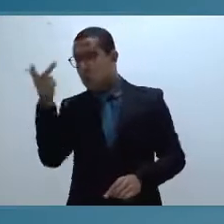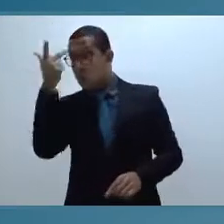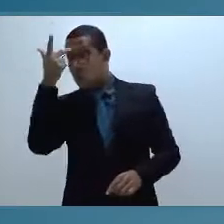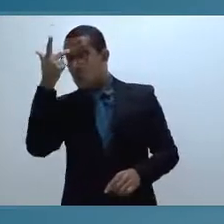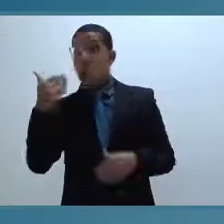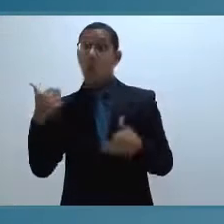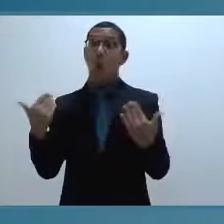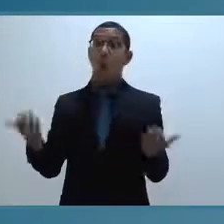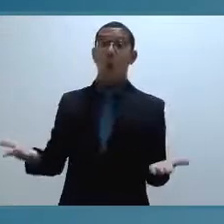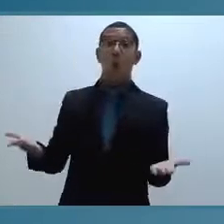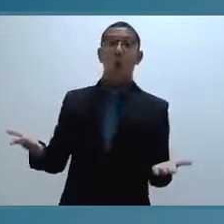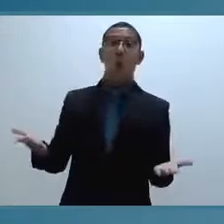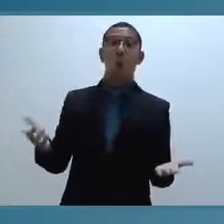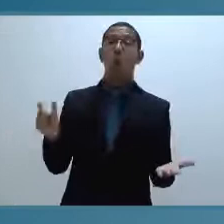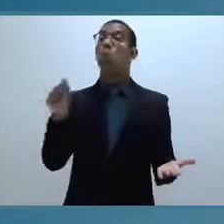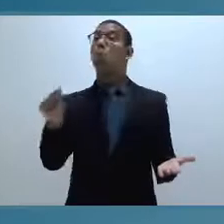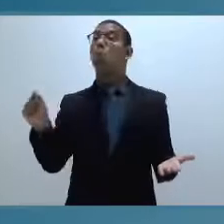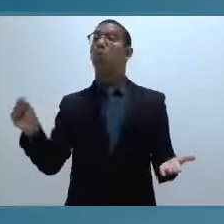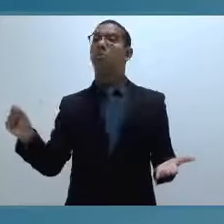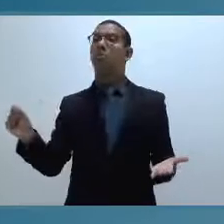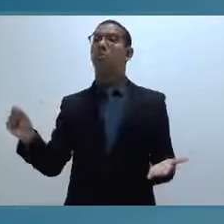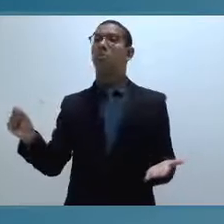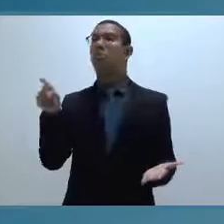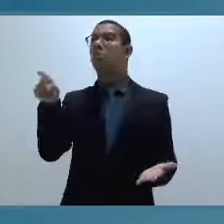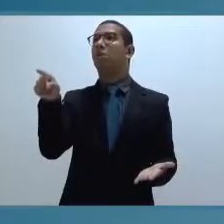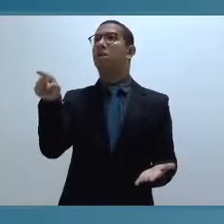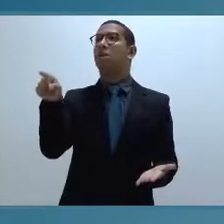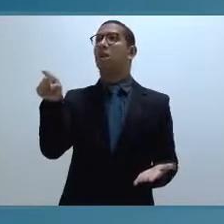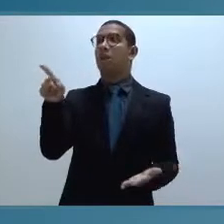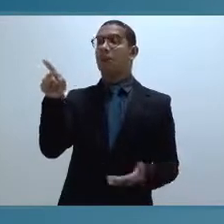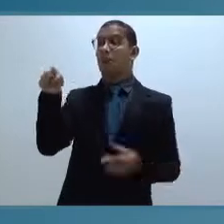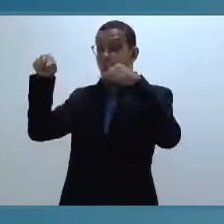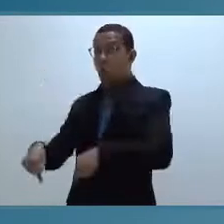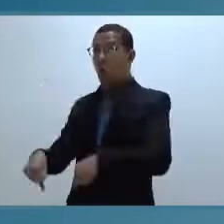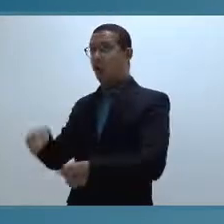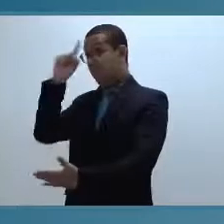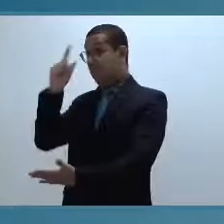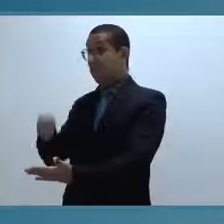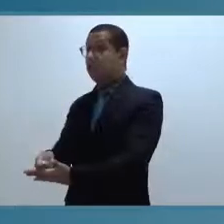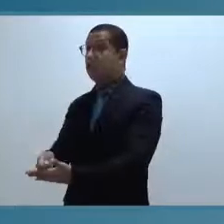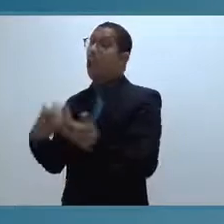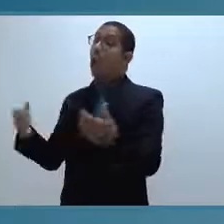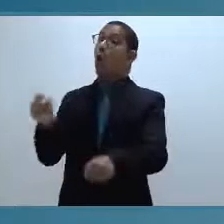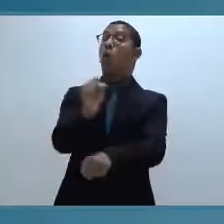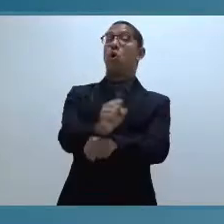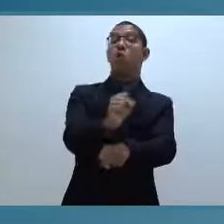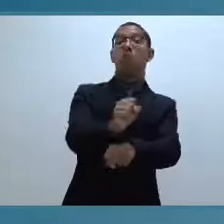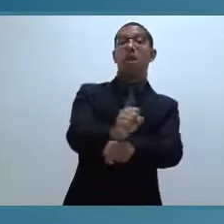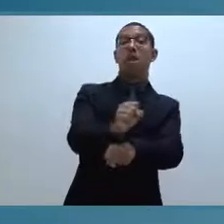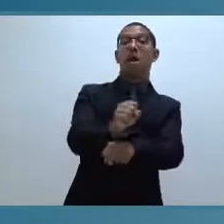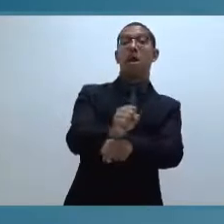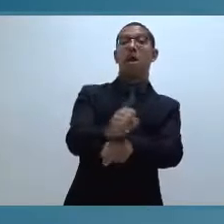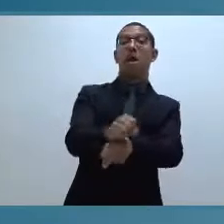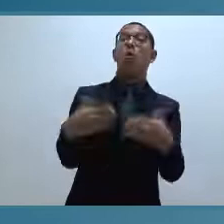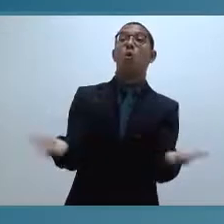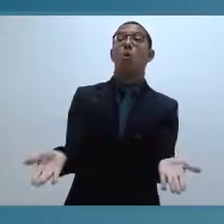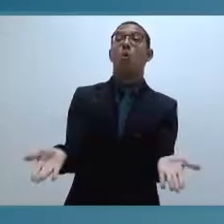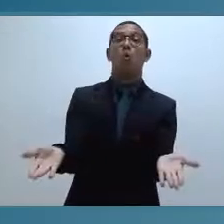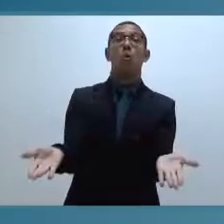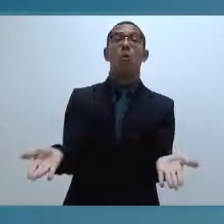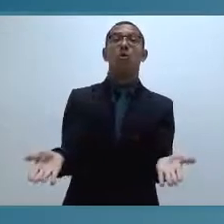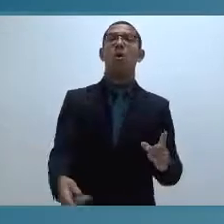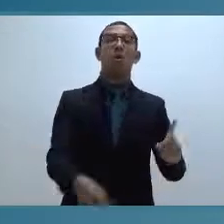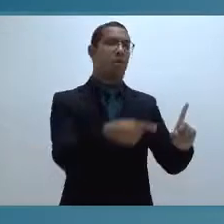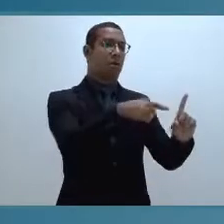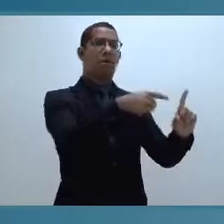sugeriu aqui que aguardasse, então, a aprovação pela COGE. Sim, Desembargador Constantino já